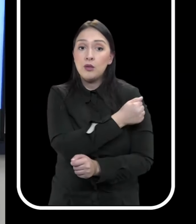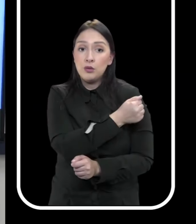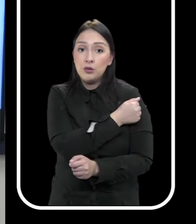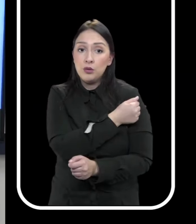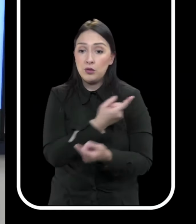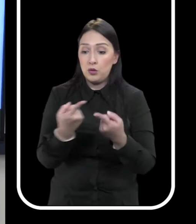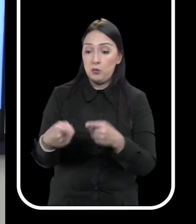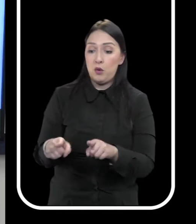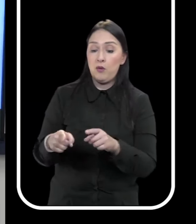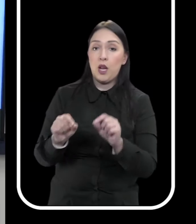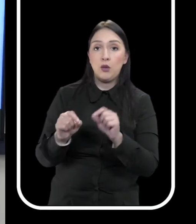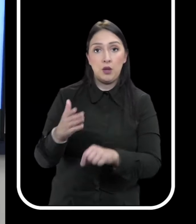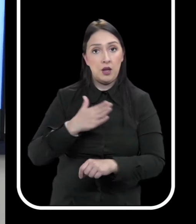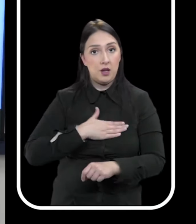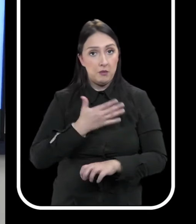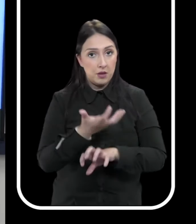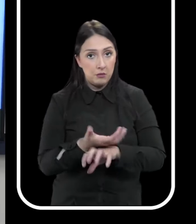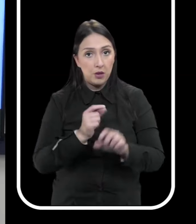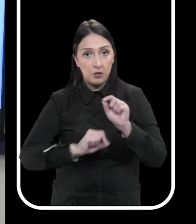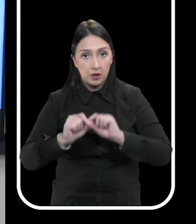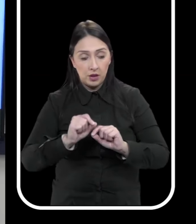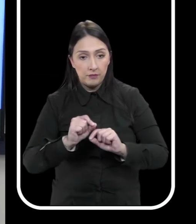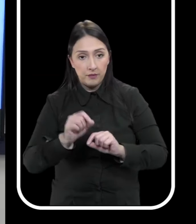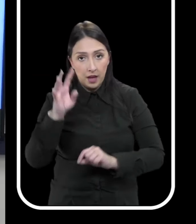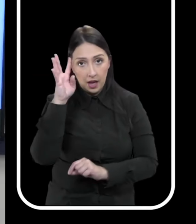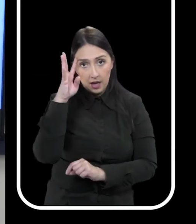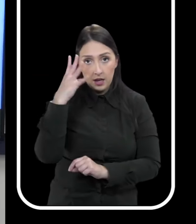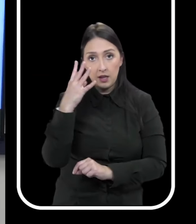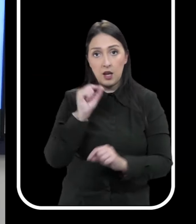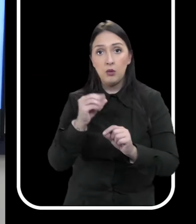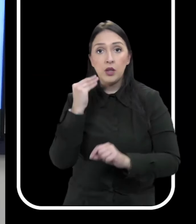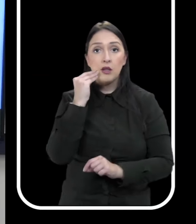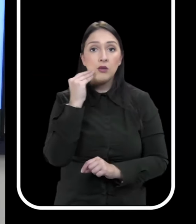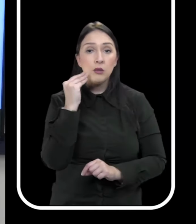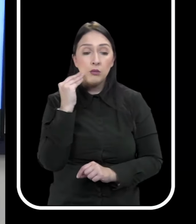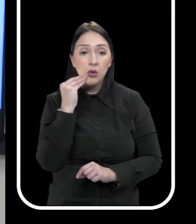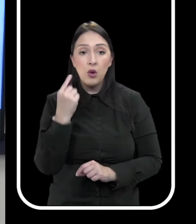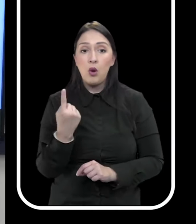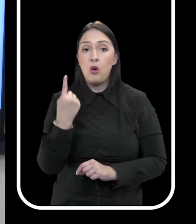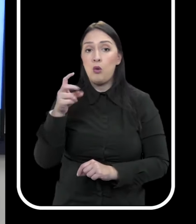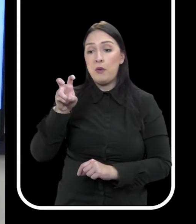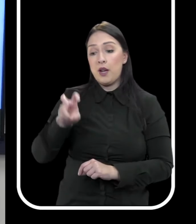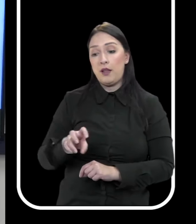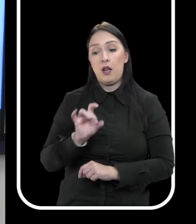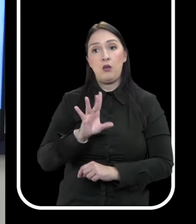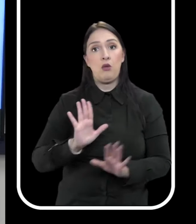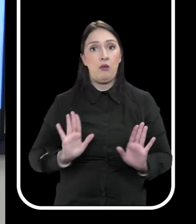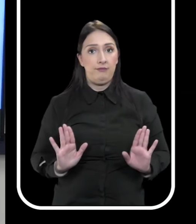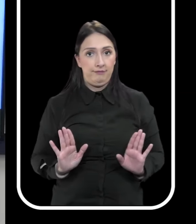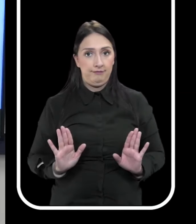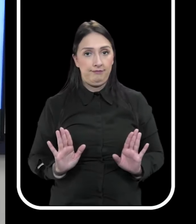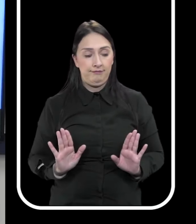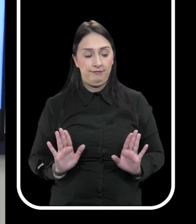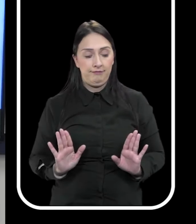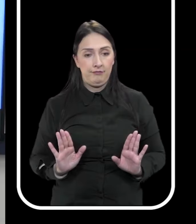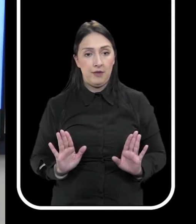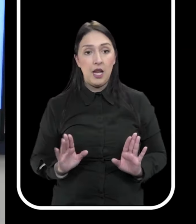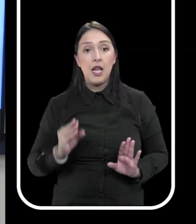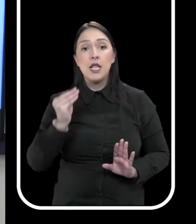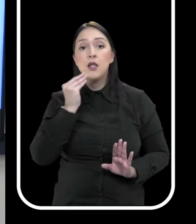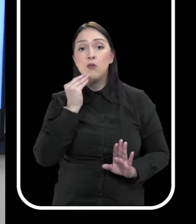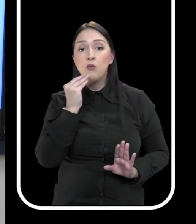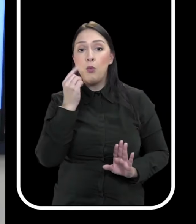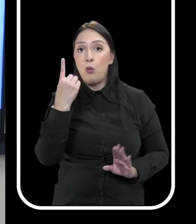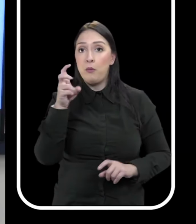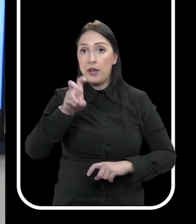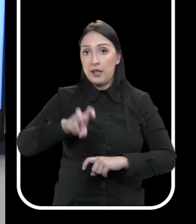porque os alunos são instigados, por exemplo, no meu caso, a realizarem a simulação com uma cadeira só.